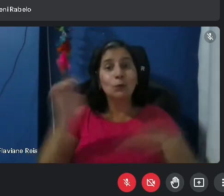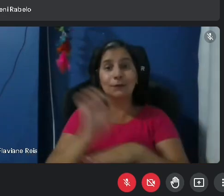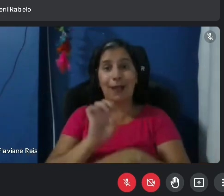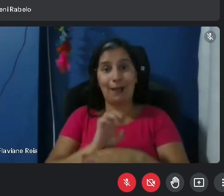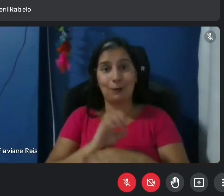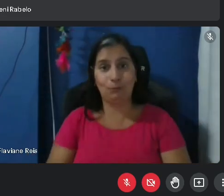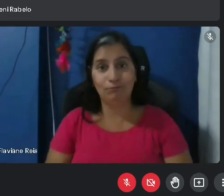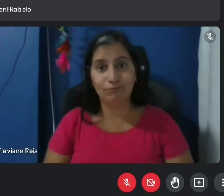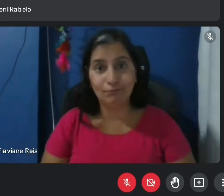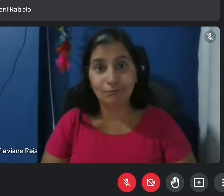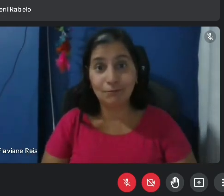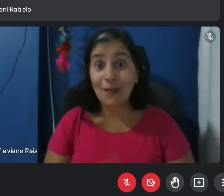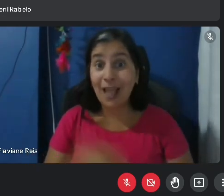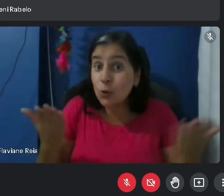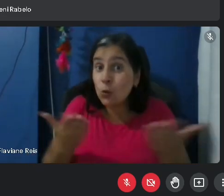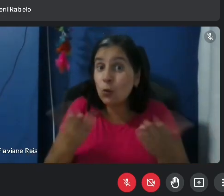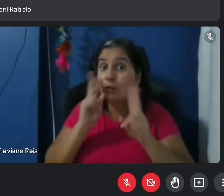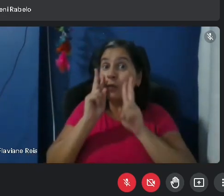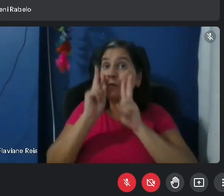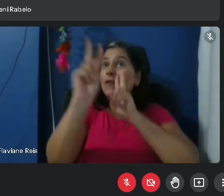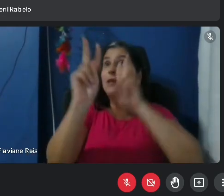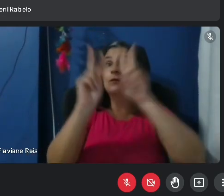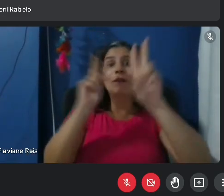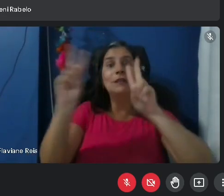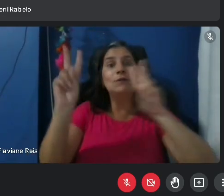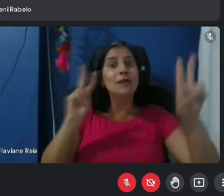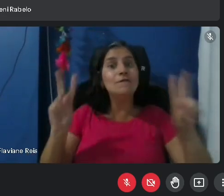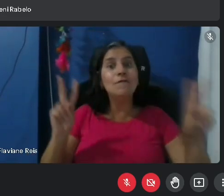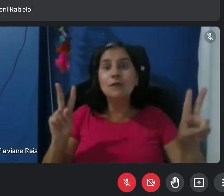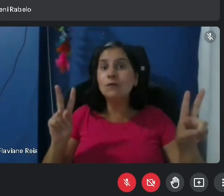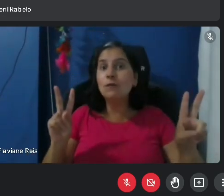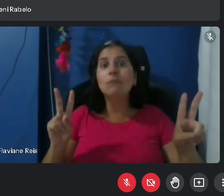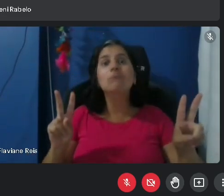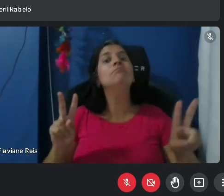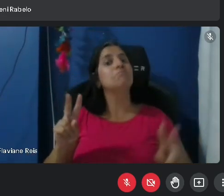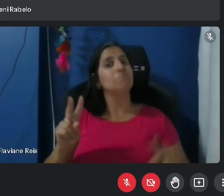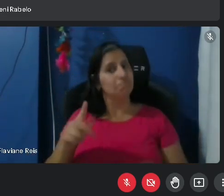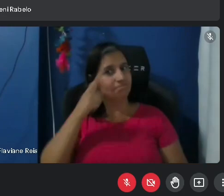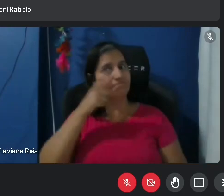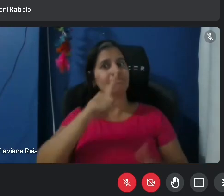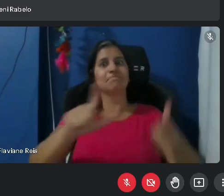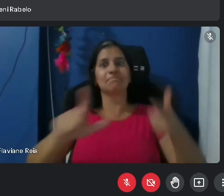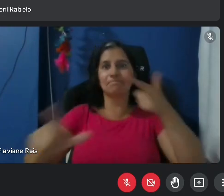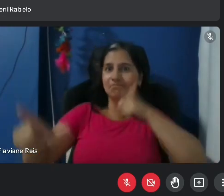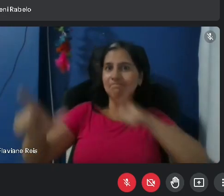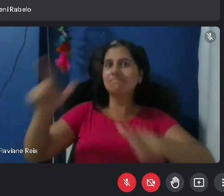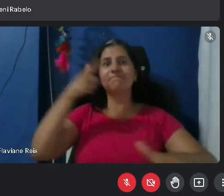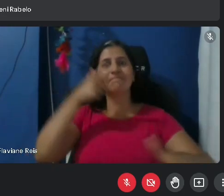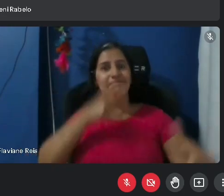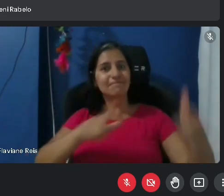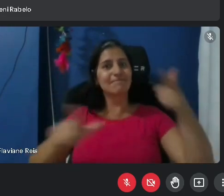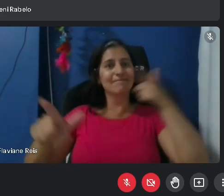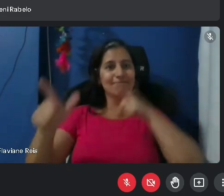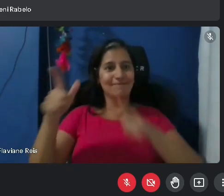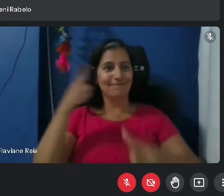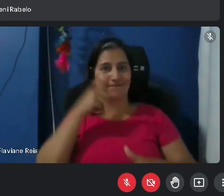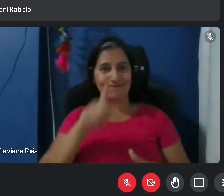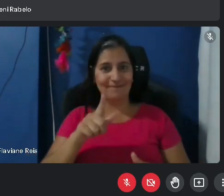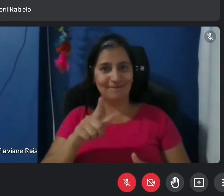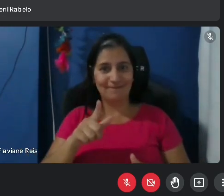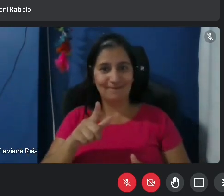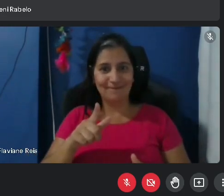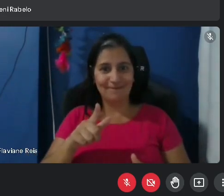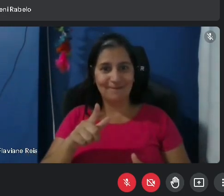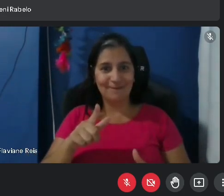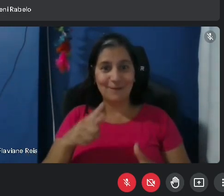para que o surdo ele entrasse nessa política pública estadual e visualizasse isso. E foram tendo